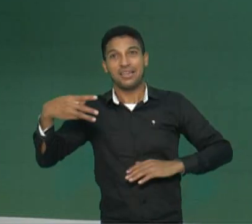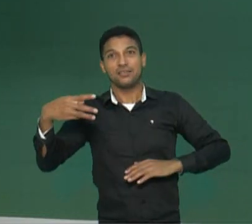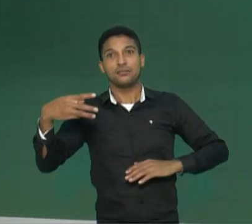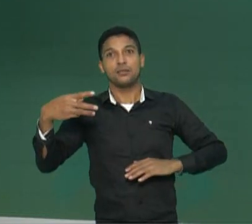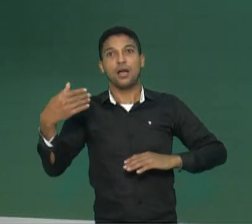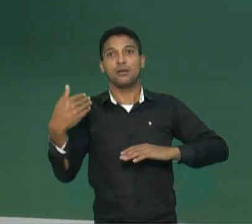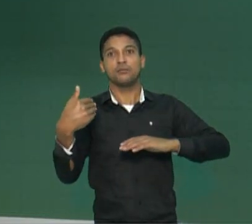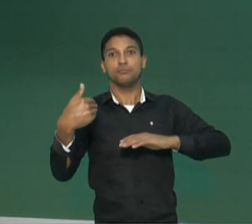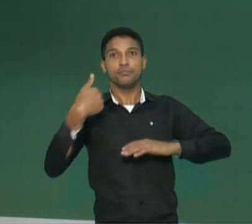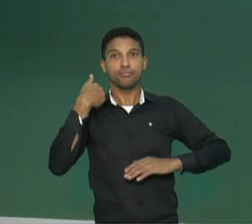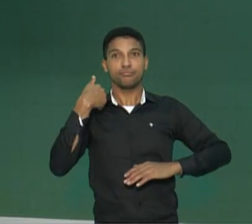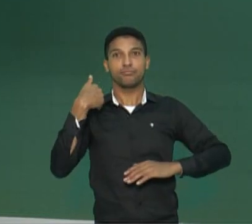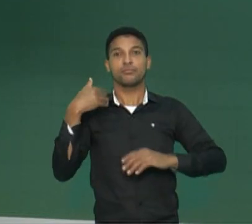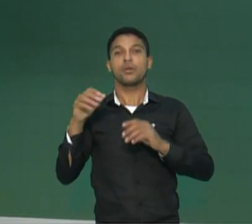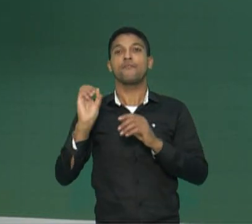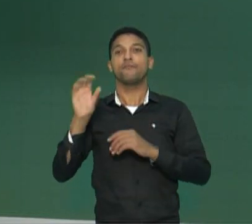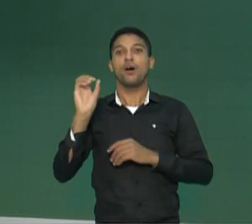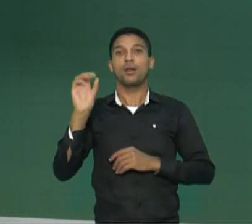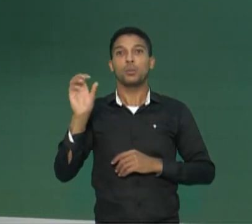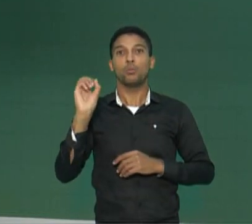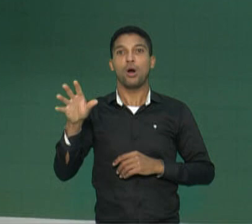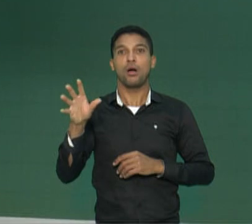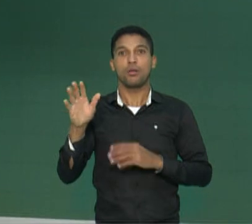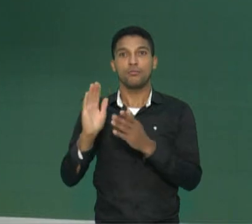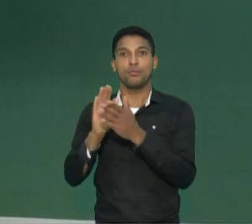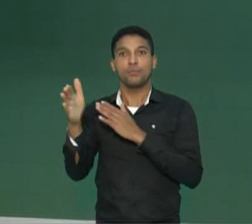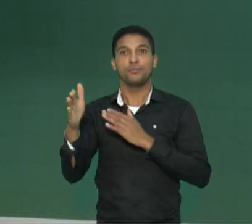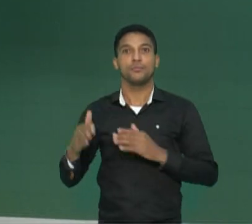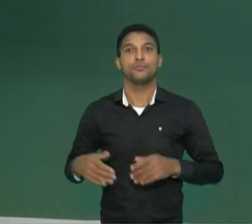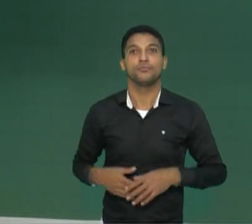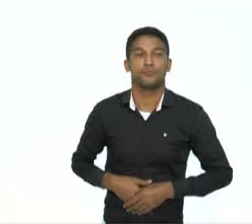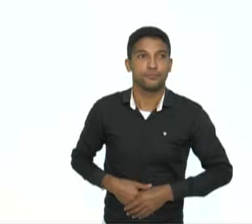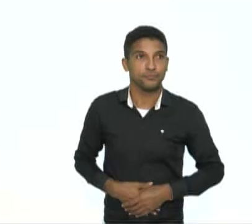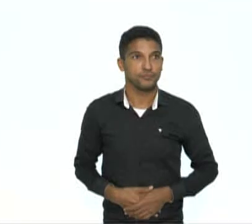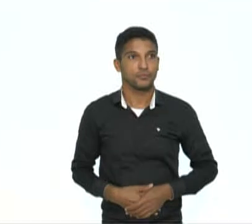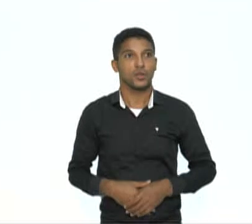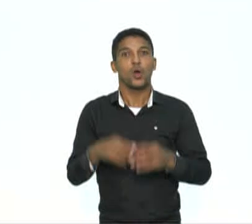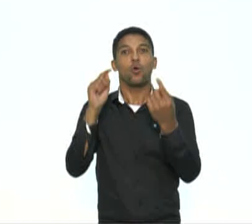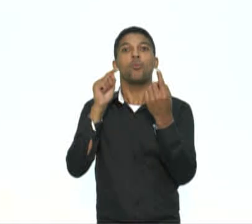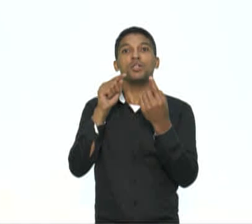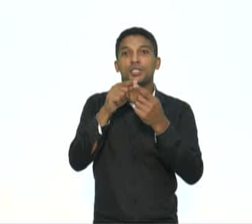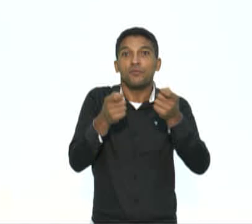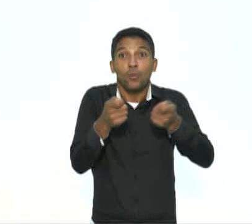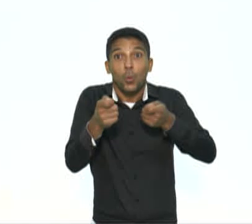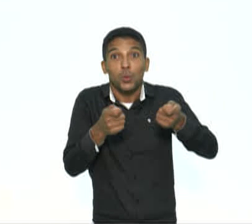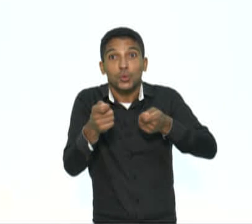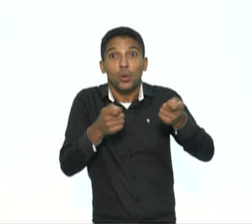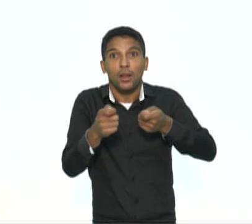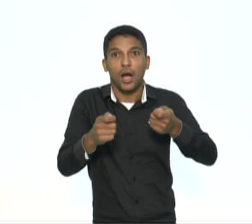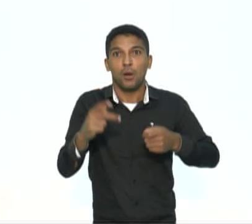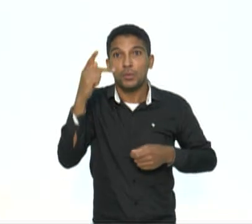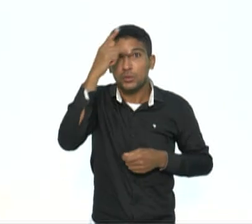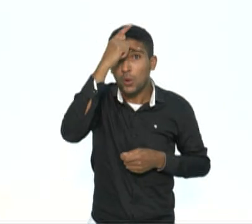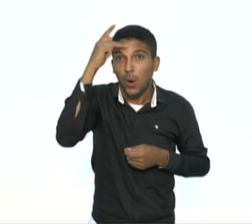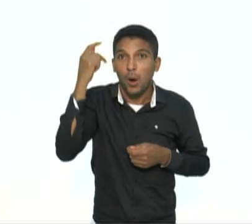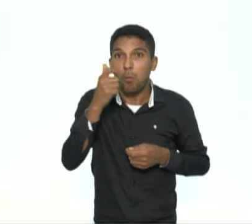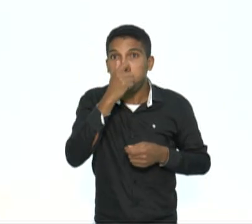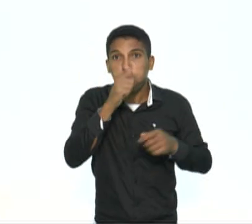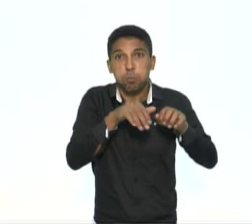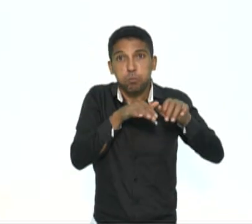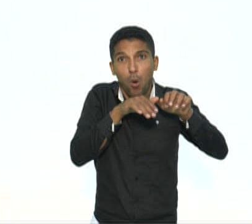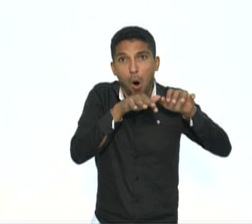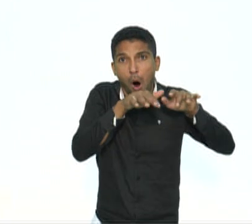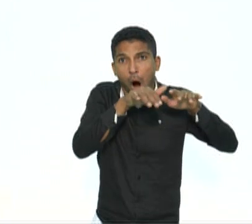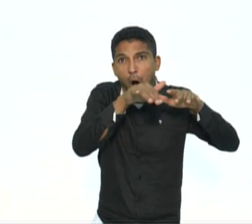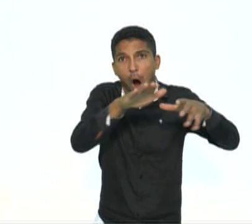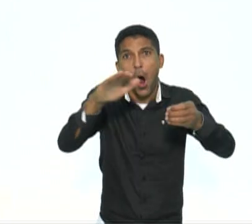igreja e admirar as relíquias lá da catedral, tá? Então o objetivo era conseguir controlar o fluxo de multidões. Mais